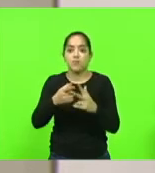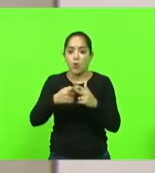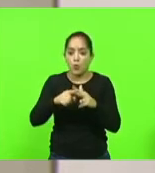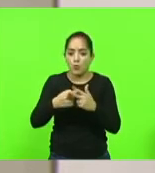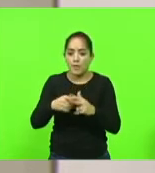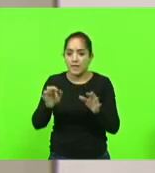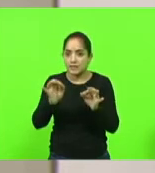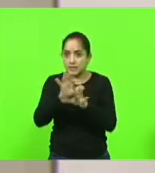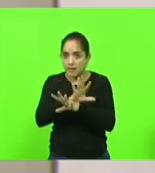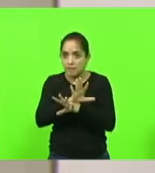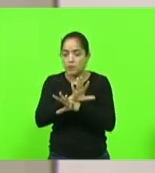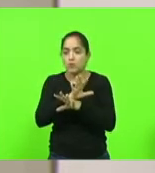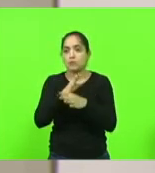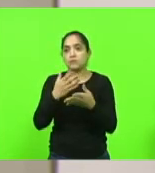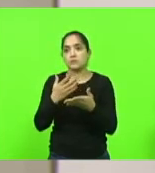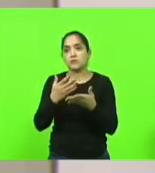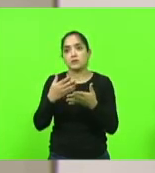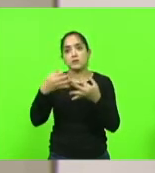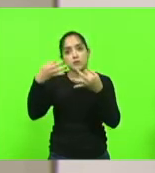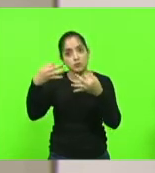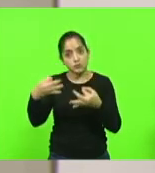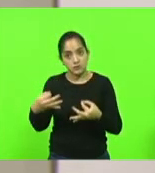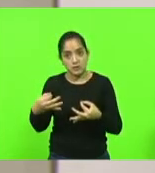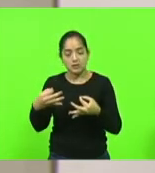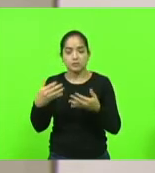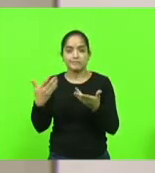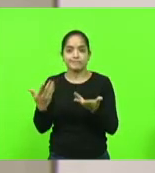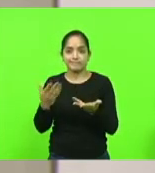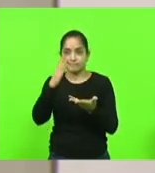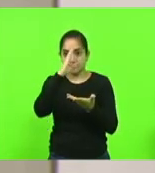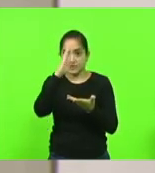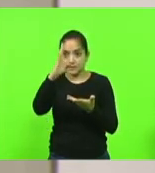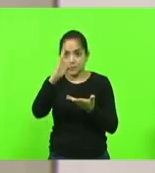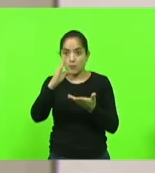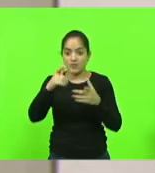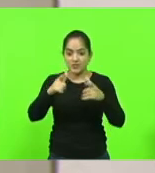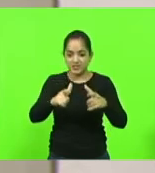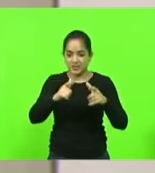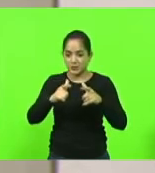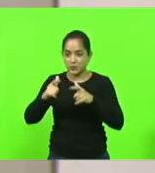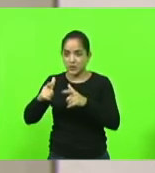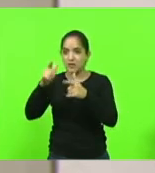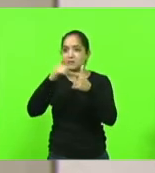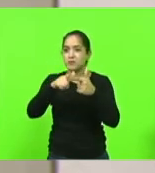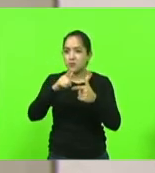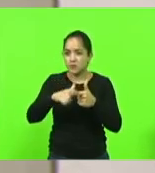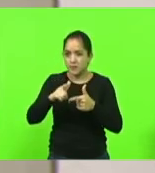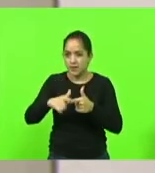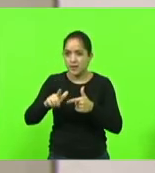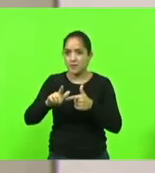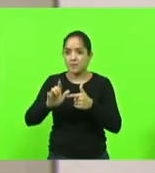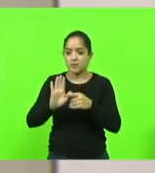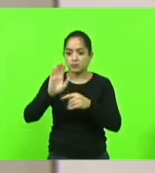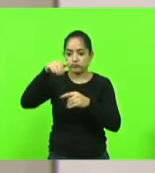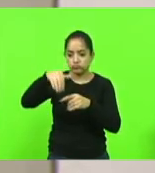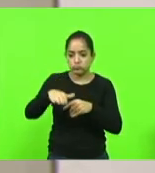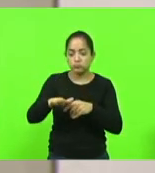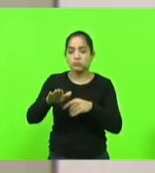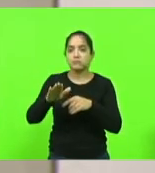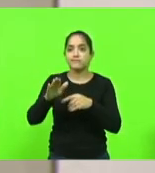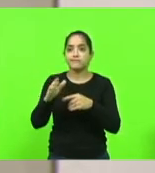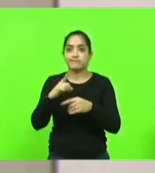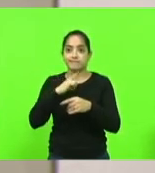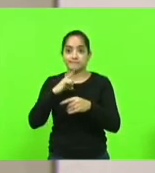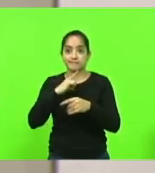Eu acho que isso é um critério justo. E, principalmente, nesses trechos aonde que nós temos a lombada eletrônica em funcionamento,